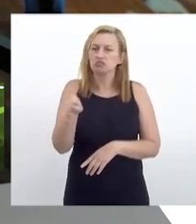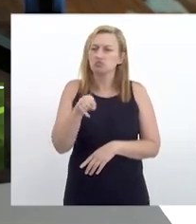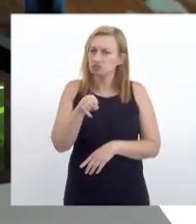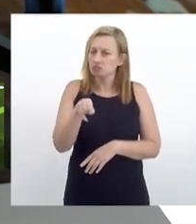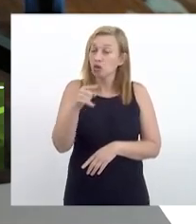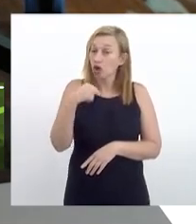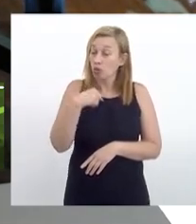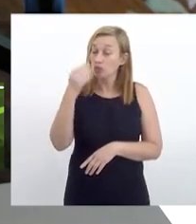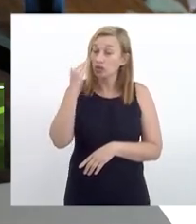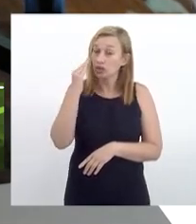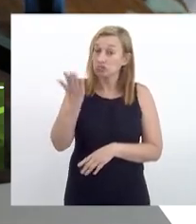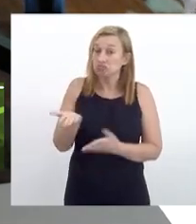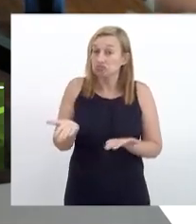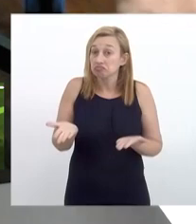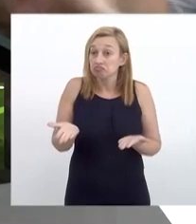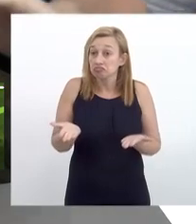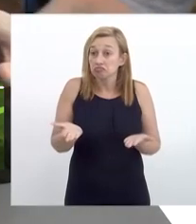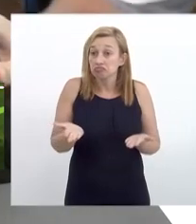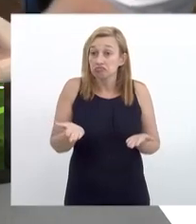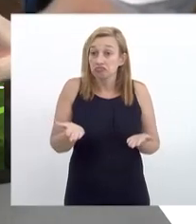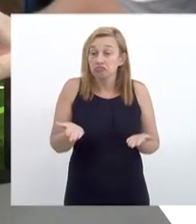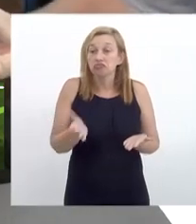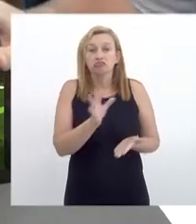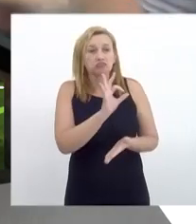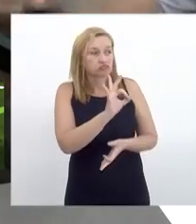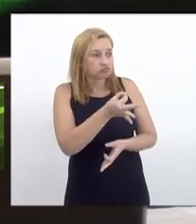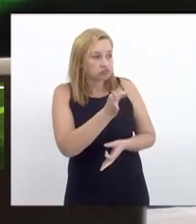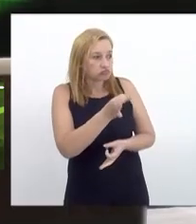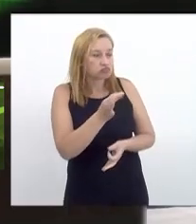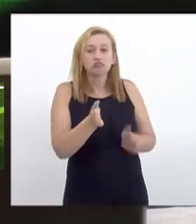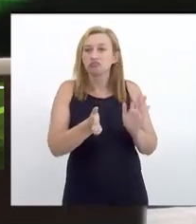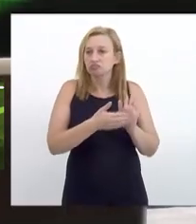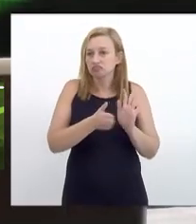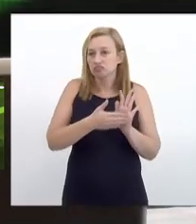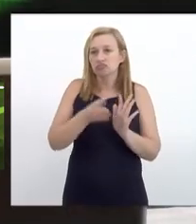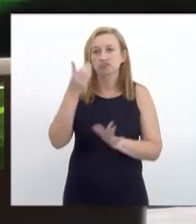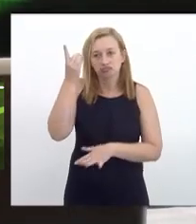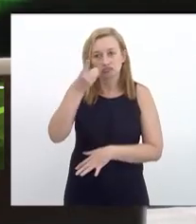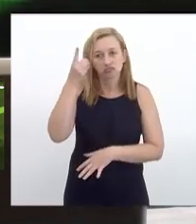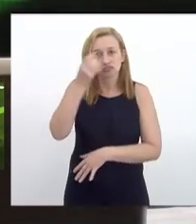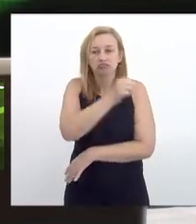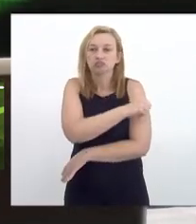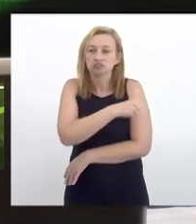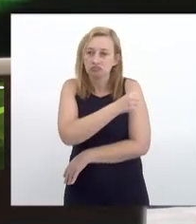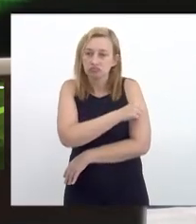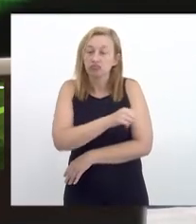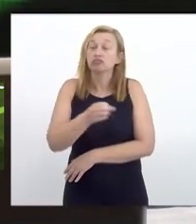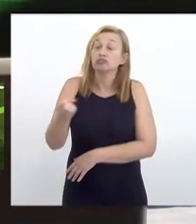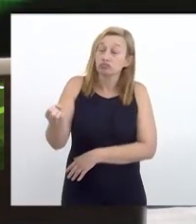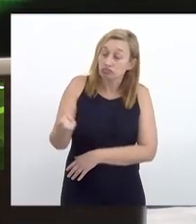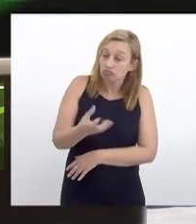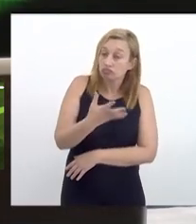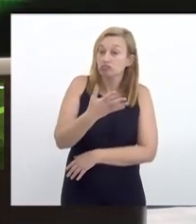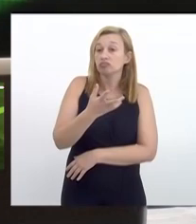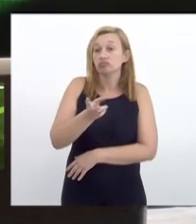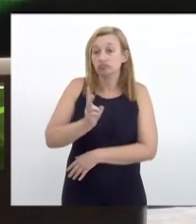Foi o que eu entendi Então É justamente O nós estamos Propondo Deputado Para os novos Para os novos